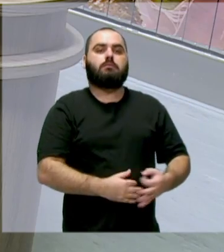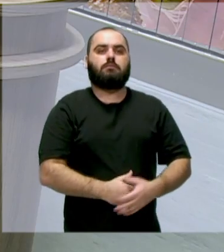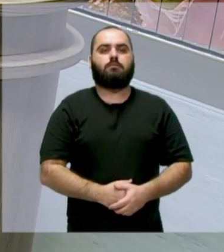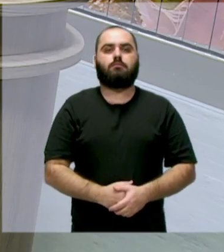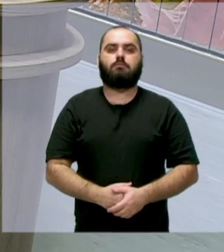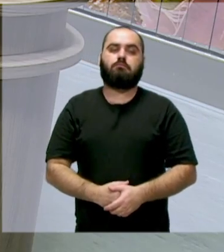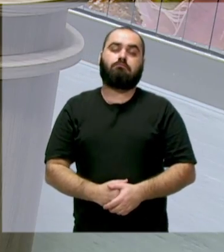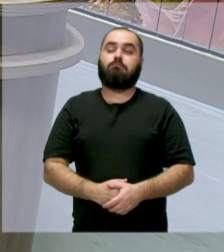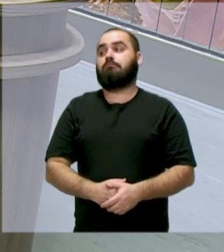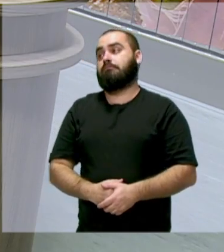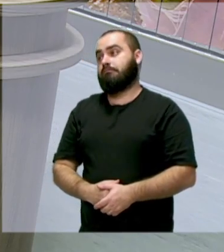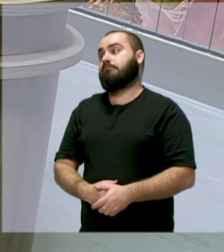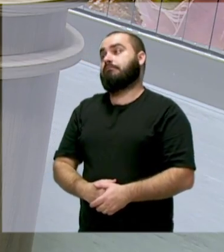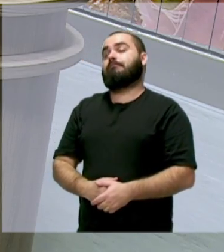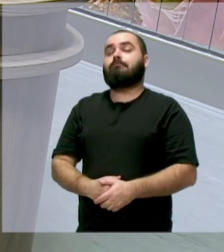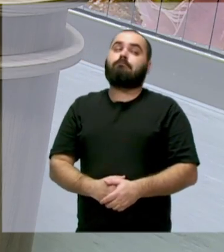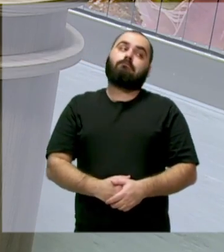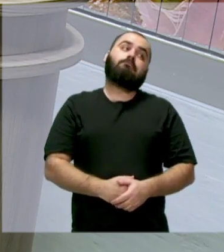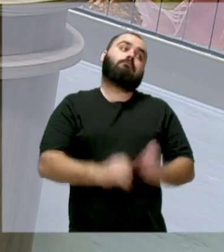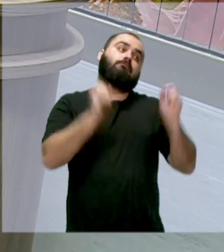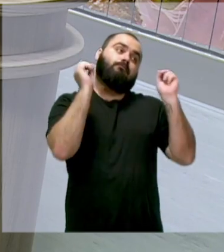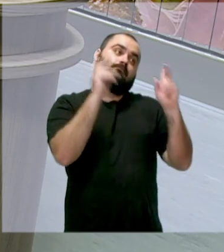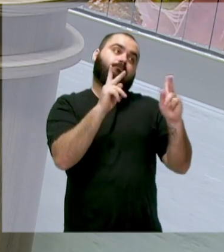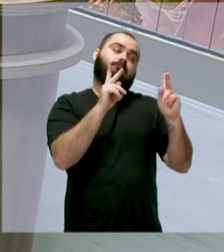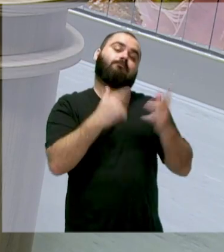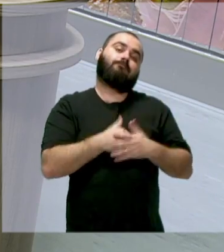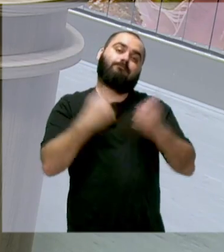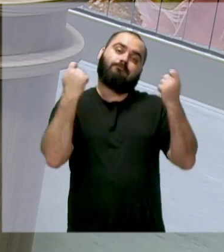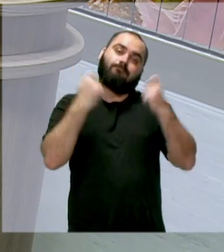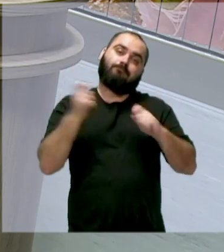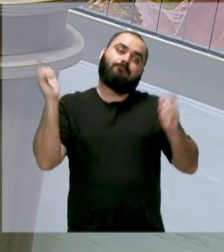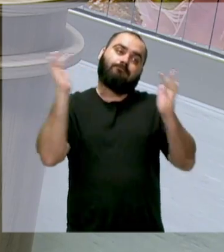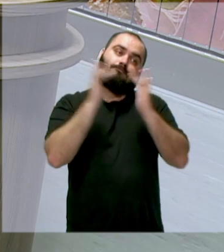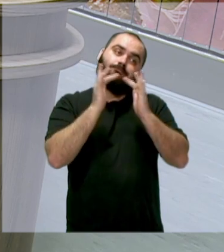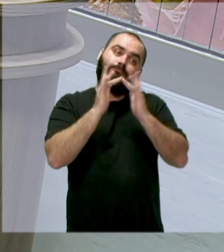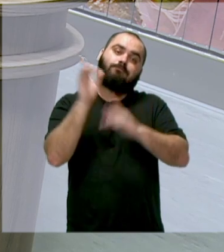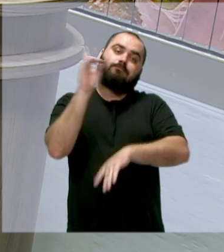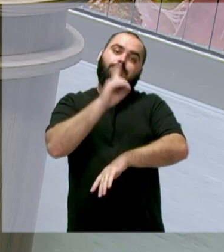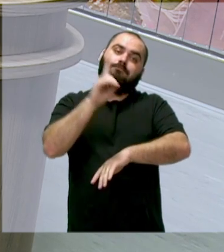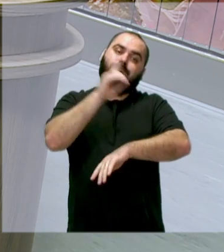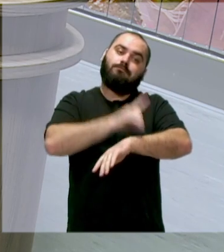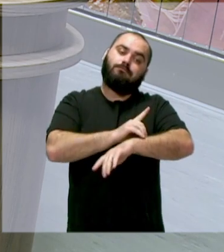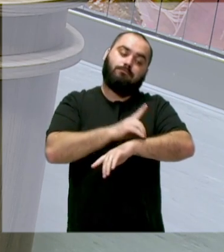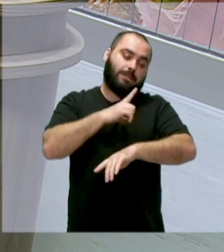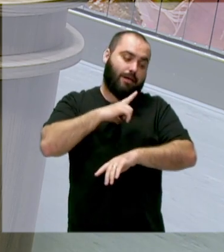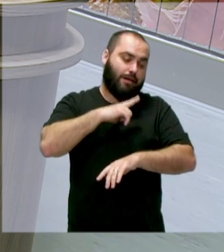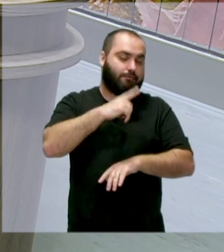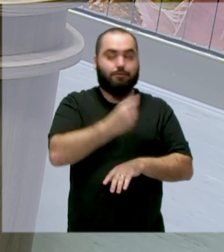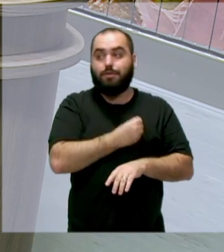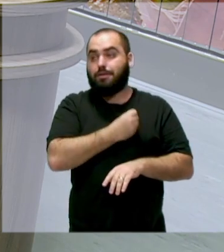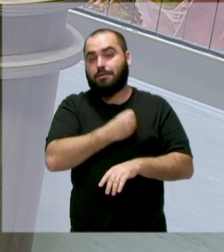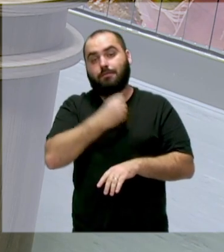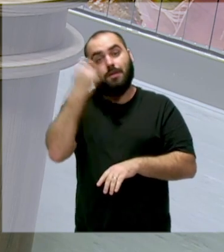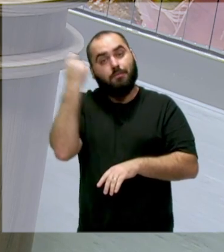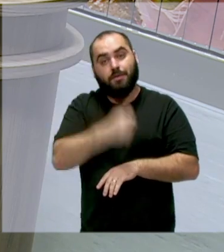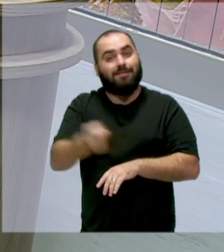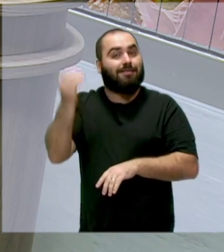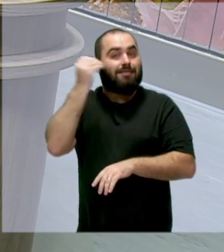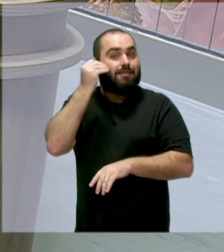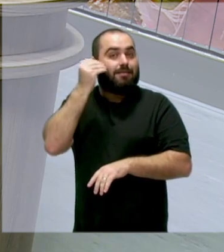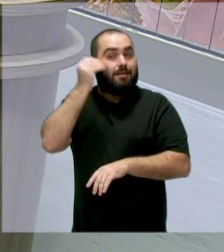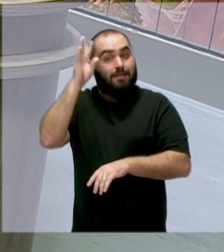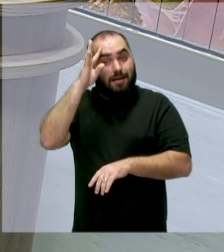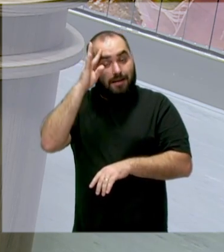É isso aí, né? Enquanto a gente vamos ter que conviver com esse mosquito, infelizmente, né? Ele está aqui e a gente tem que tentar fazer com que